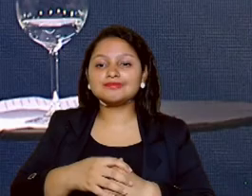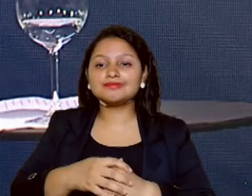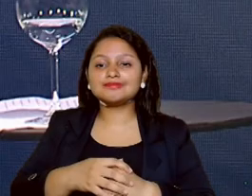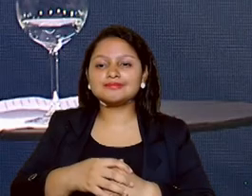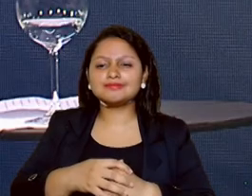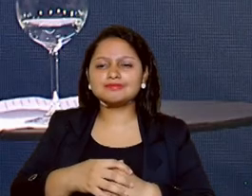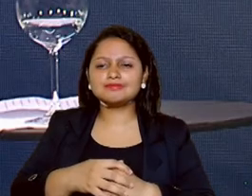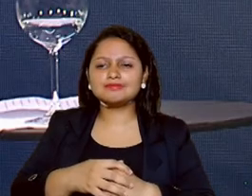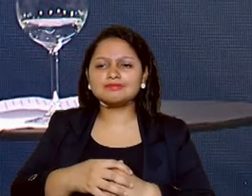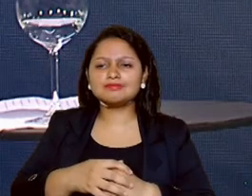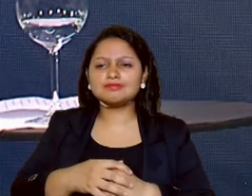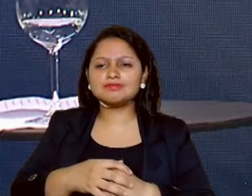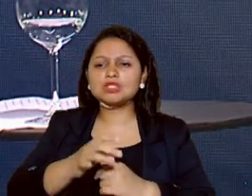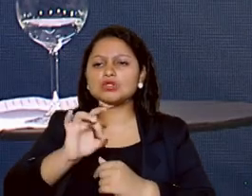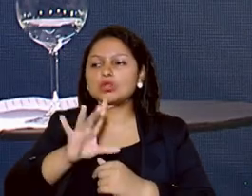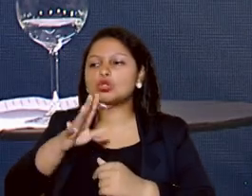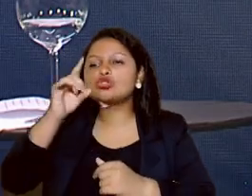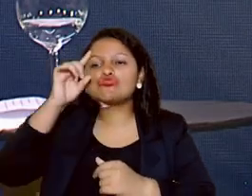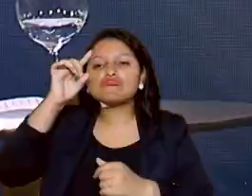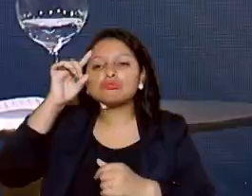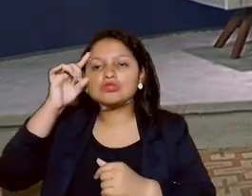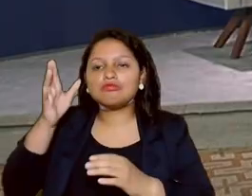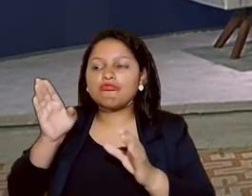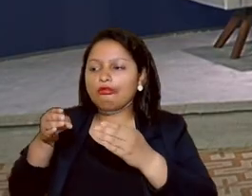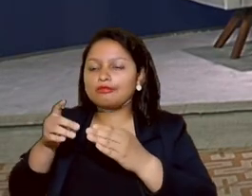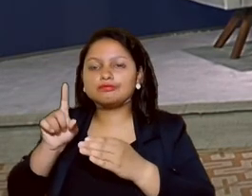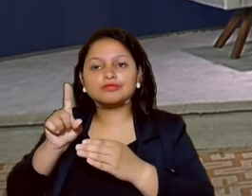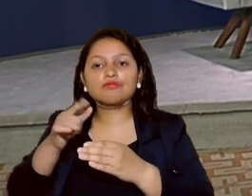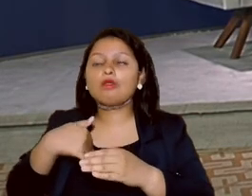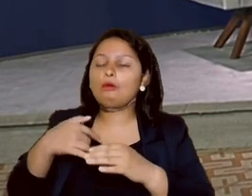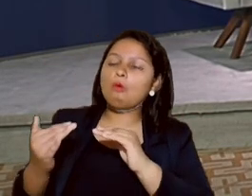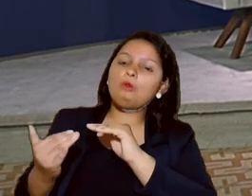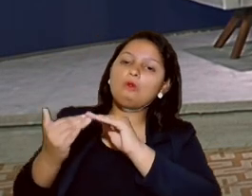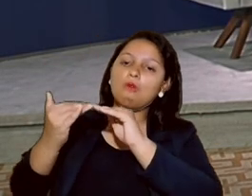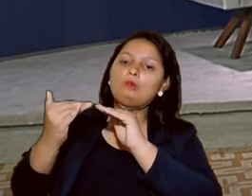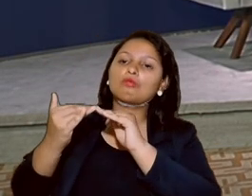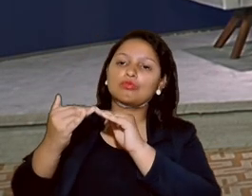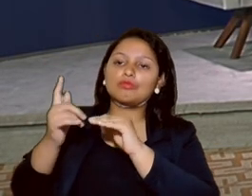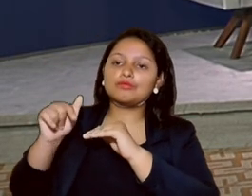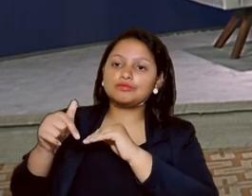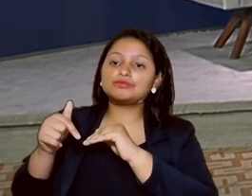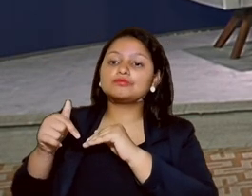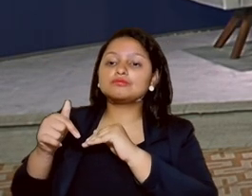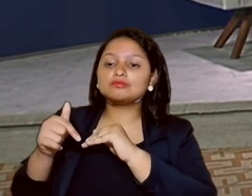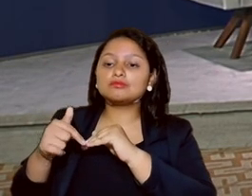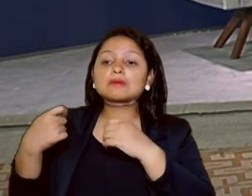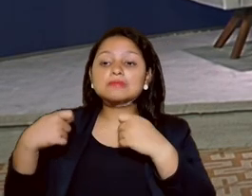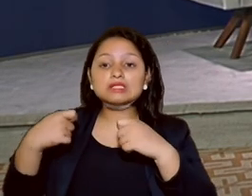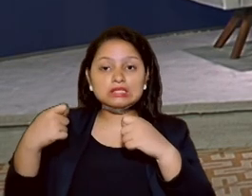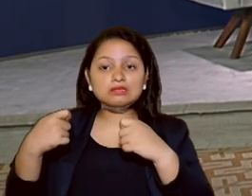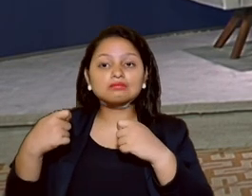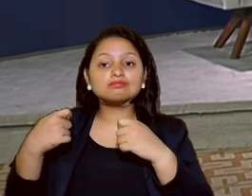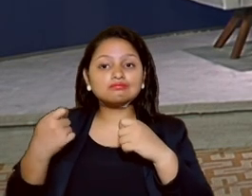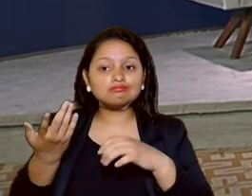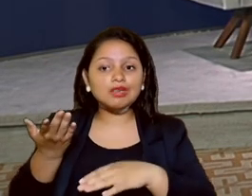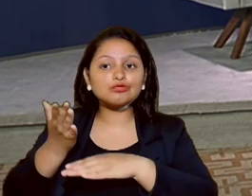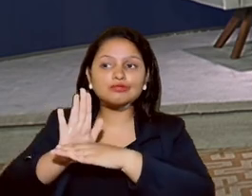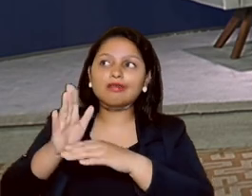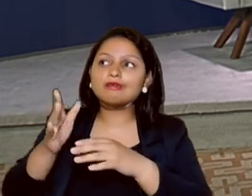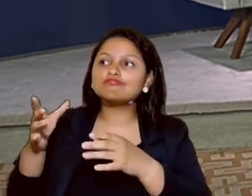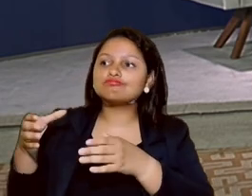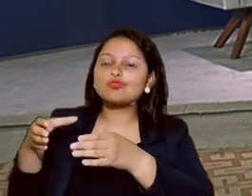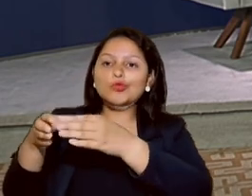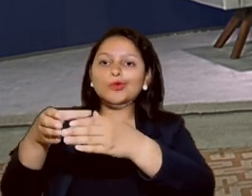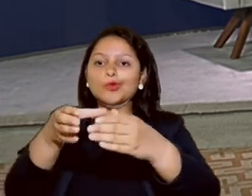microcefálica no dia a dia né assina embaixo acho que você tem muito mais A somar fazendo parcerias do que